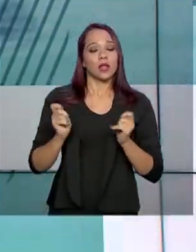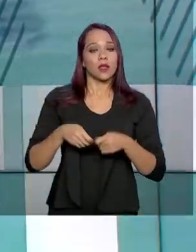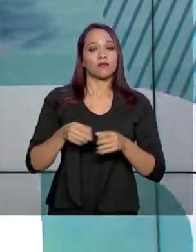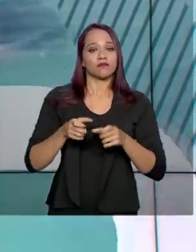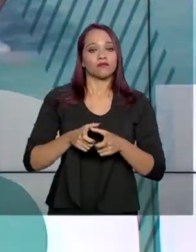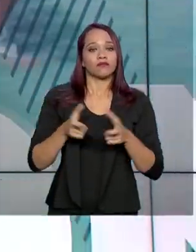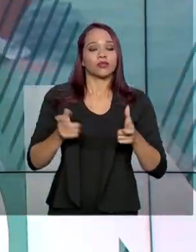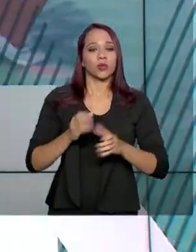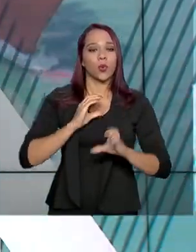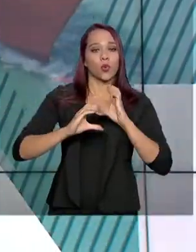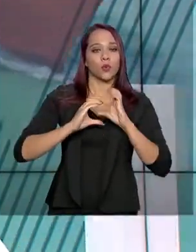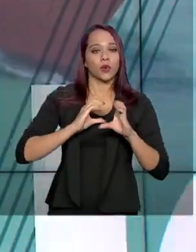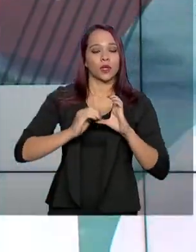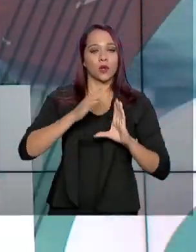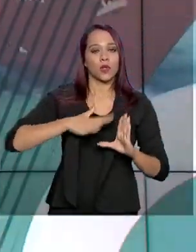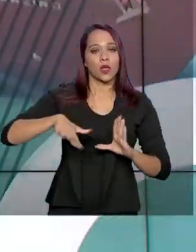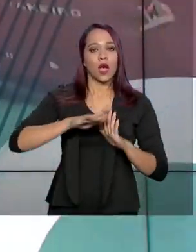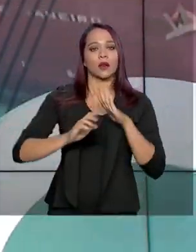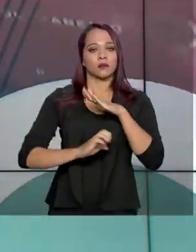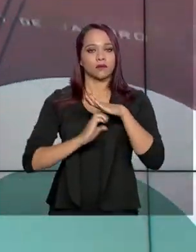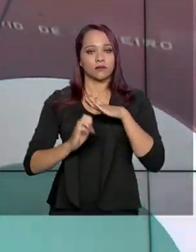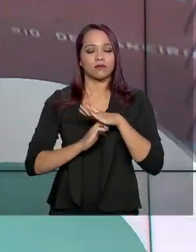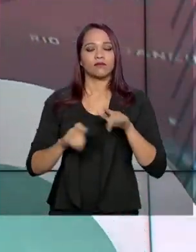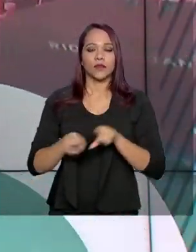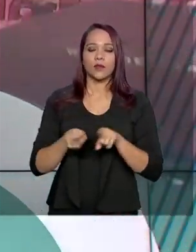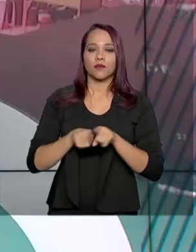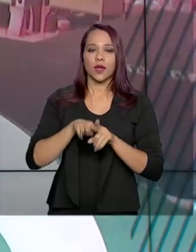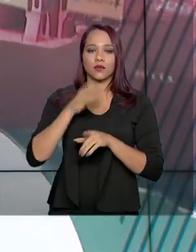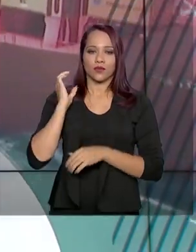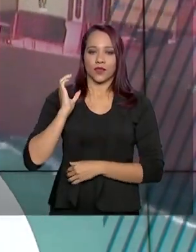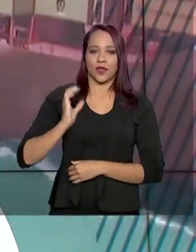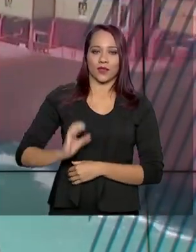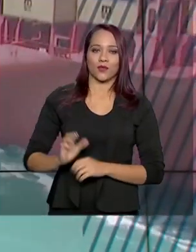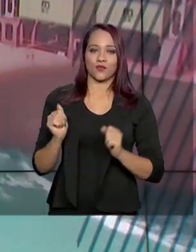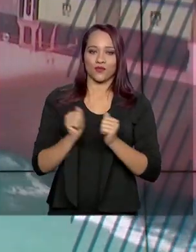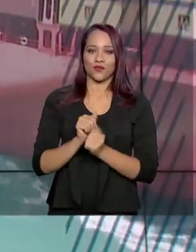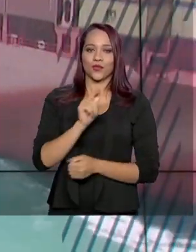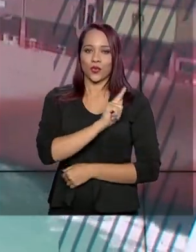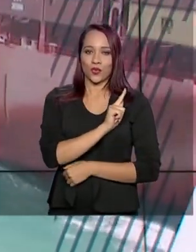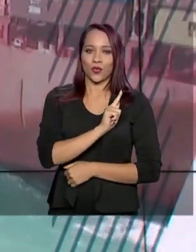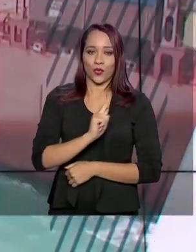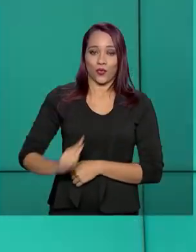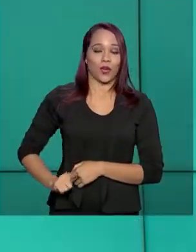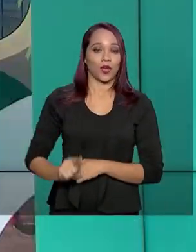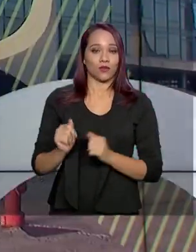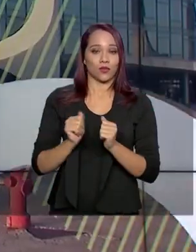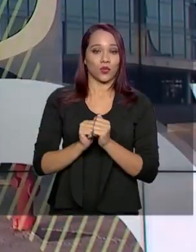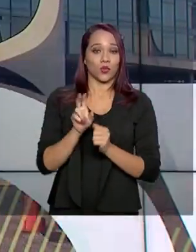comunicação direta do setor empresarial e dos cidadãos com o governo pela internet.